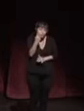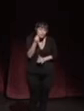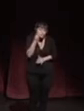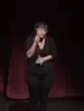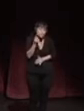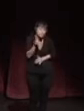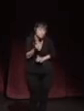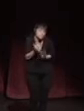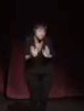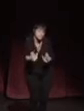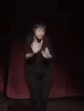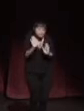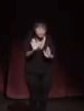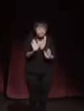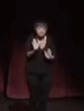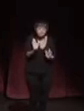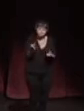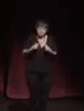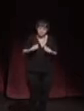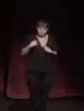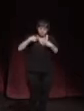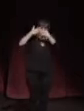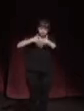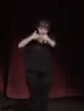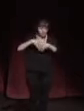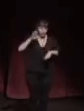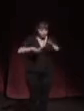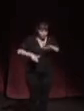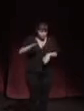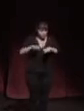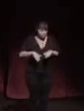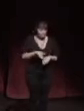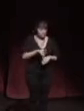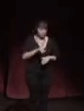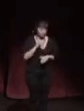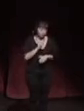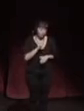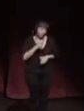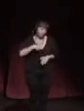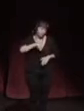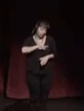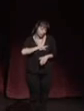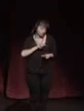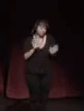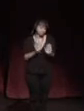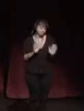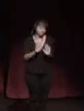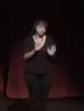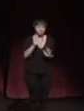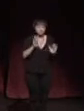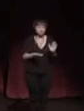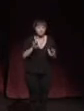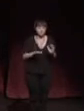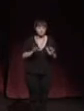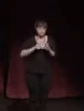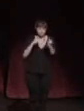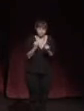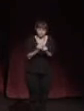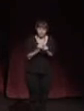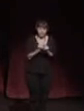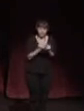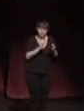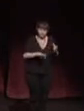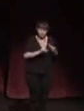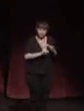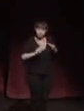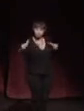eu dizia, bom, às vezes nos renegamos das instituições maternais, porque as crianças saem do apego familiar. O que